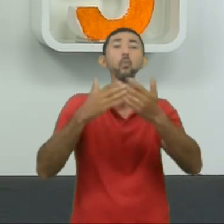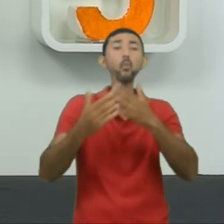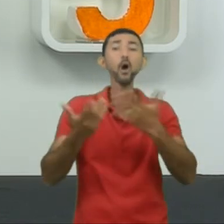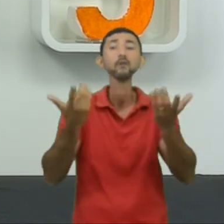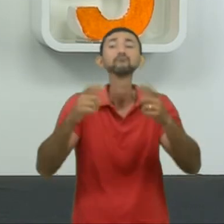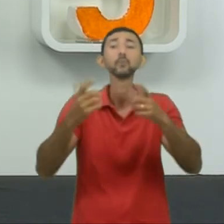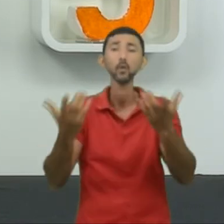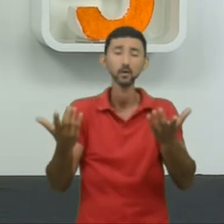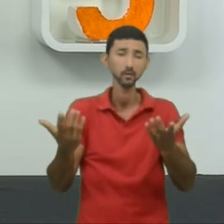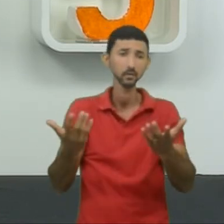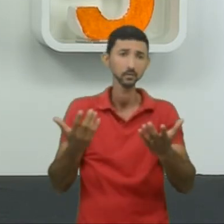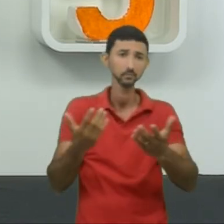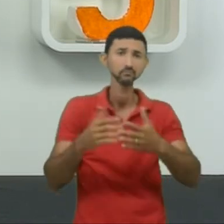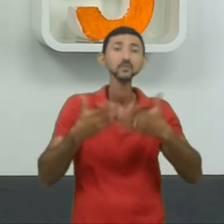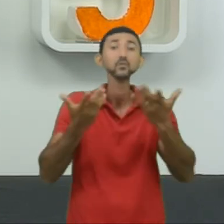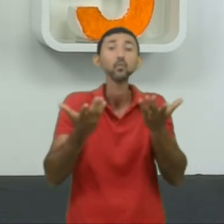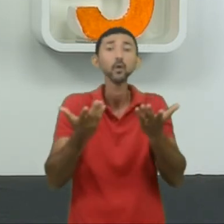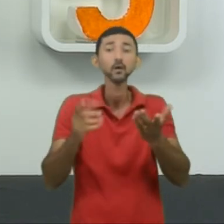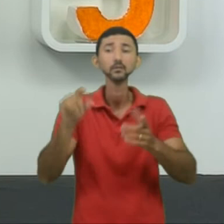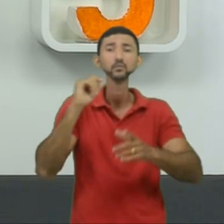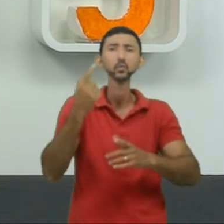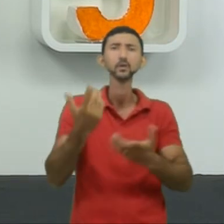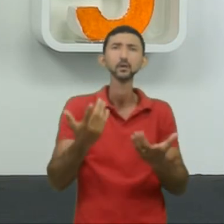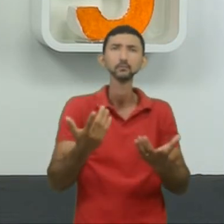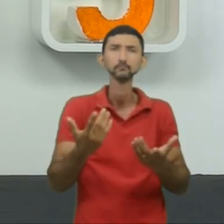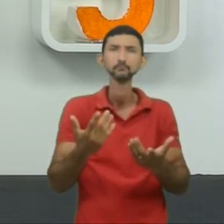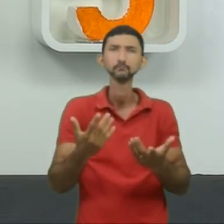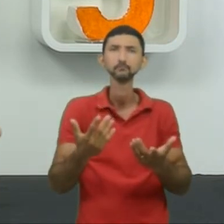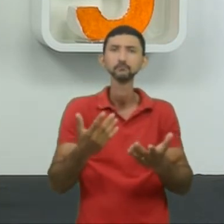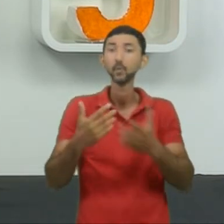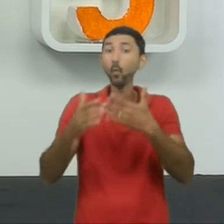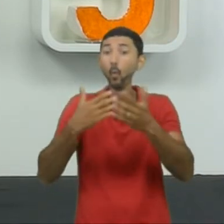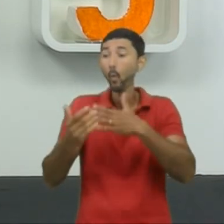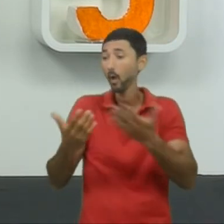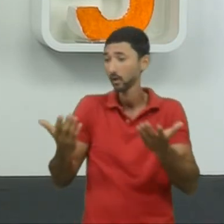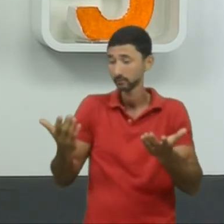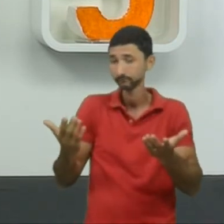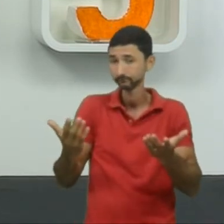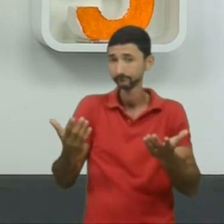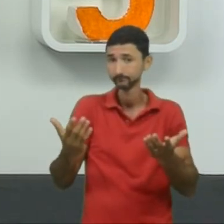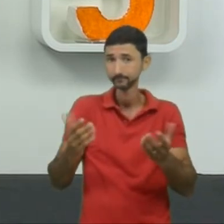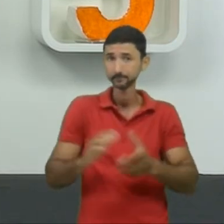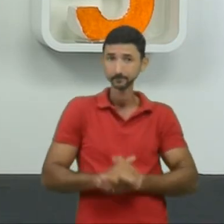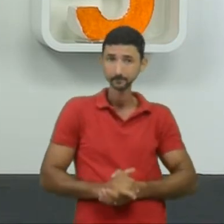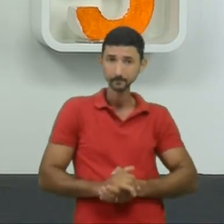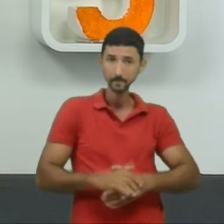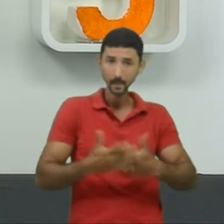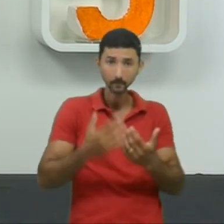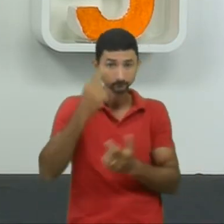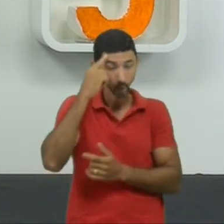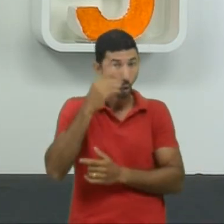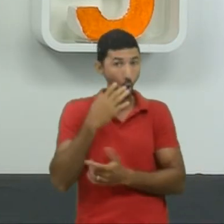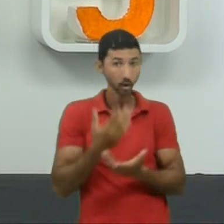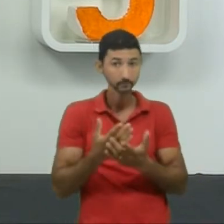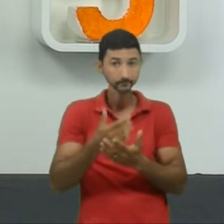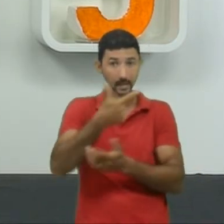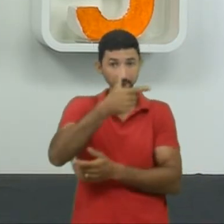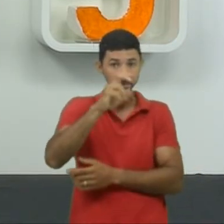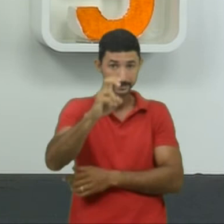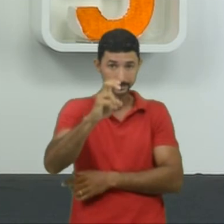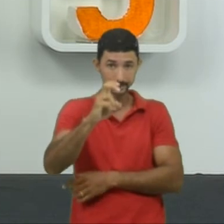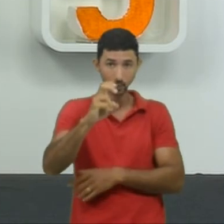foi. Então, quem é que o senhor escolheu? Aí eu vou dizer, qualquer um. Então, tenta acompanhar. Eu tenho